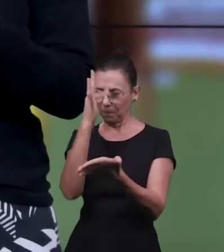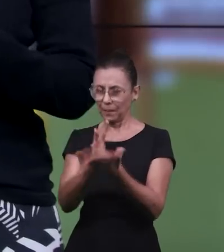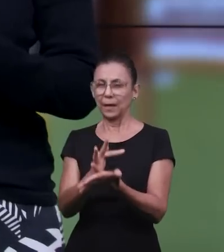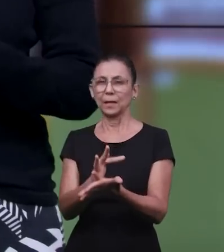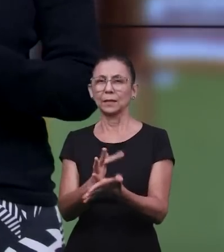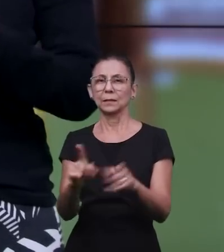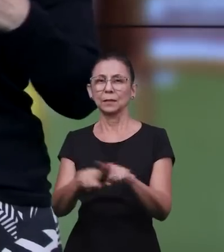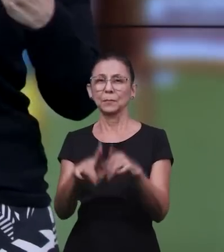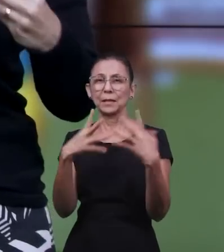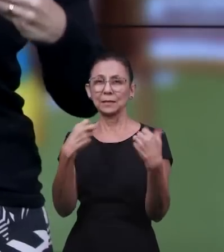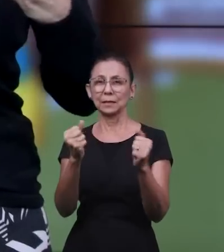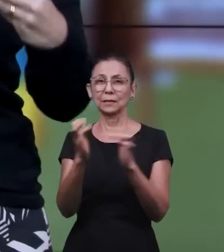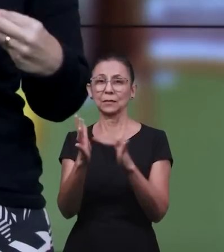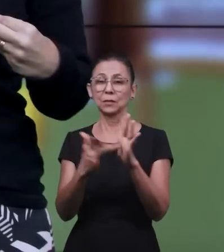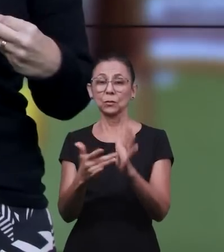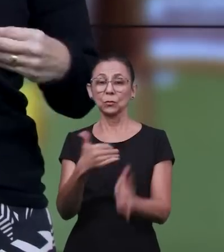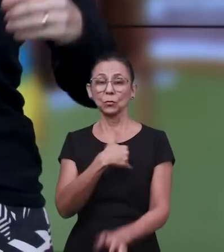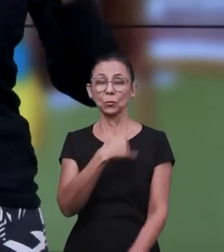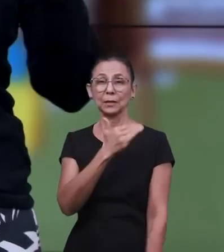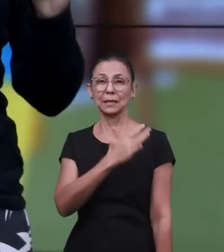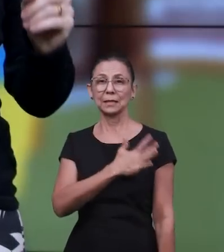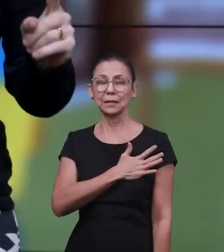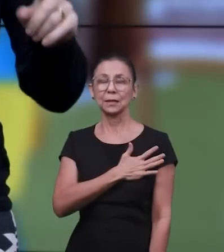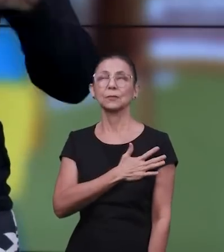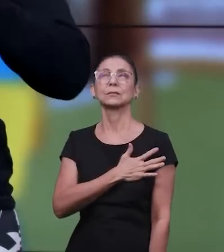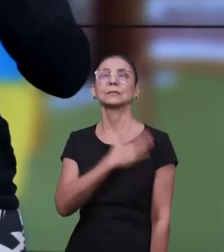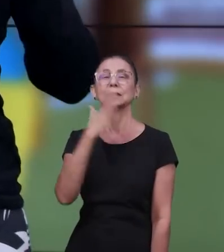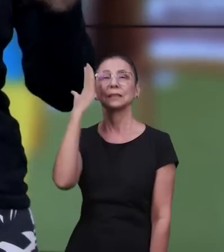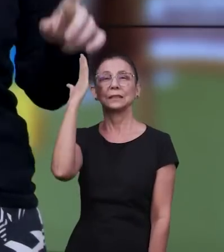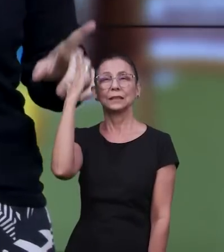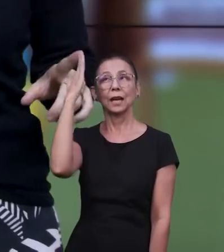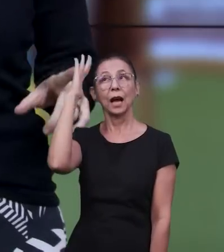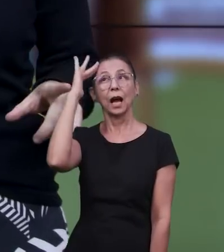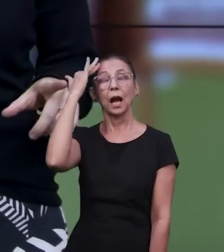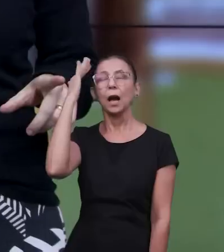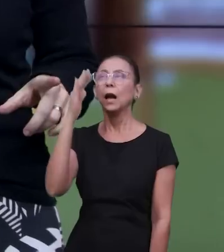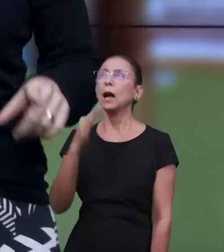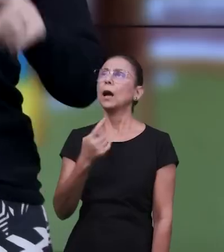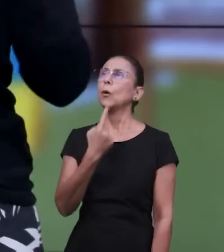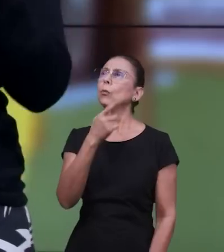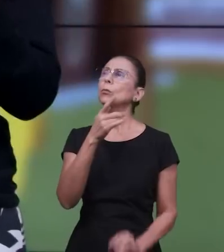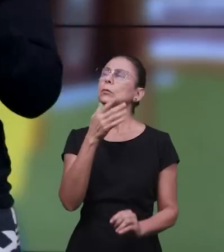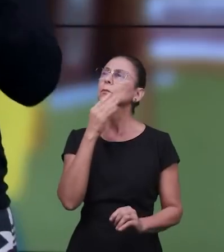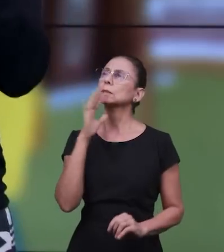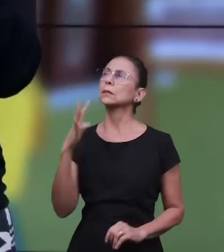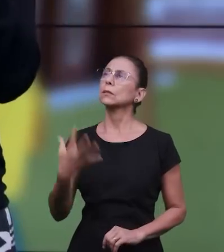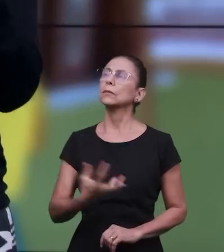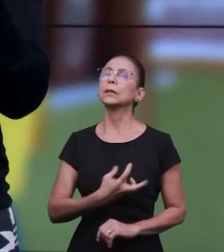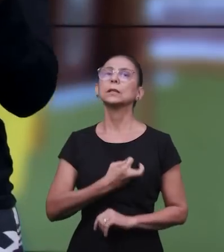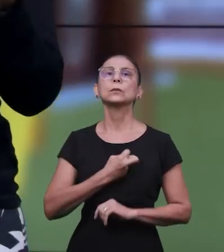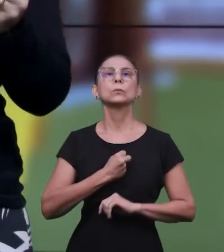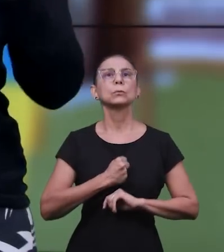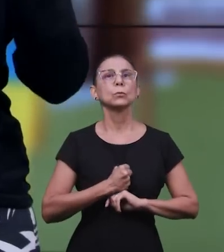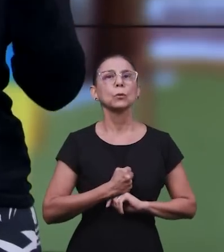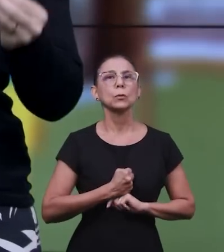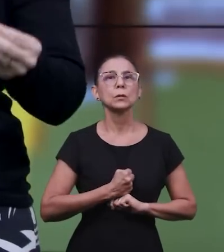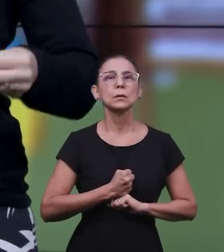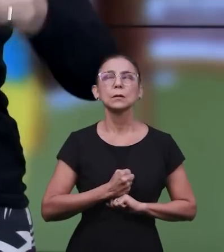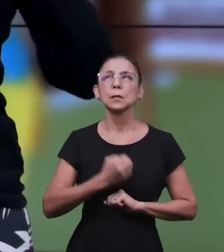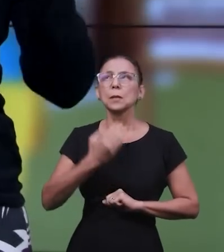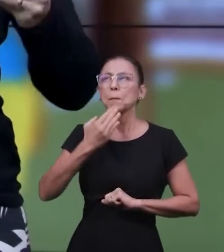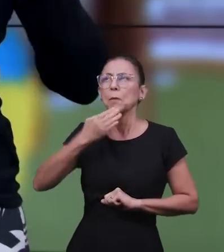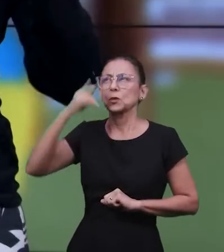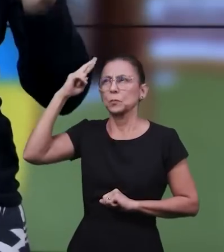precisa aceitar Jesus no seu coração, reconhecer que Ele é o único Salvador. E aí você pode pedir ao Senhor: